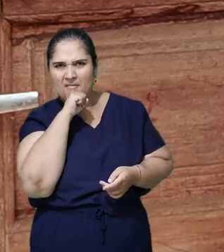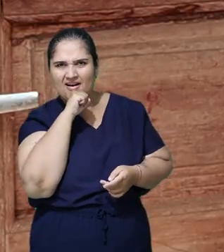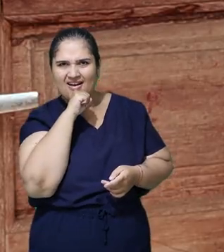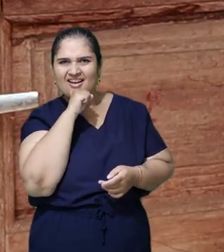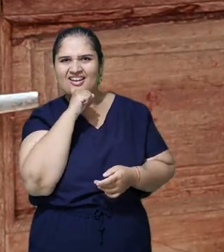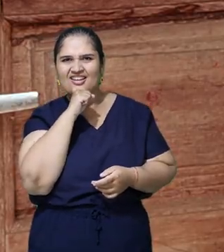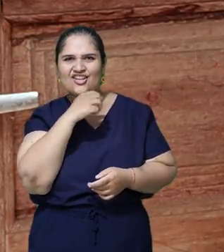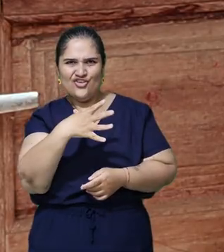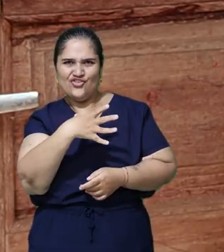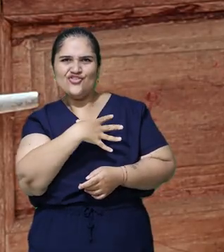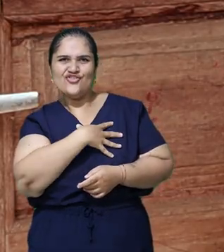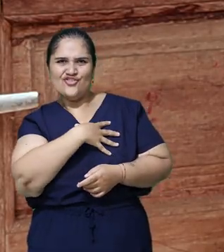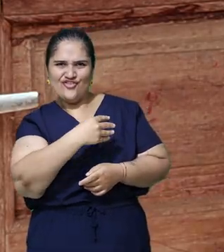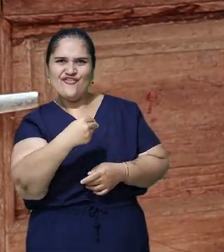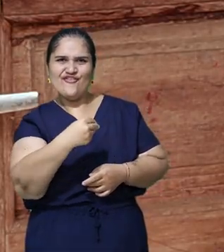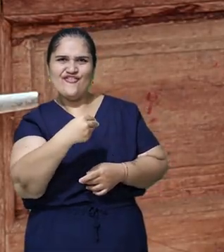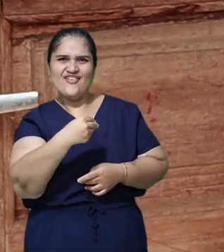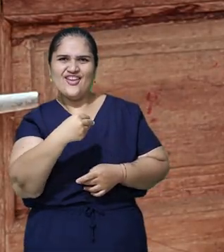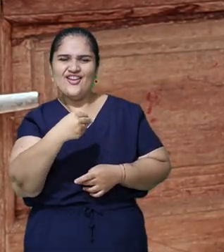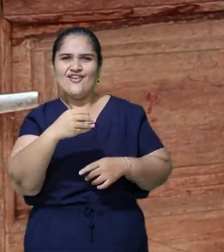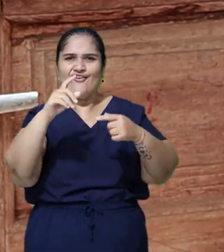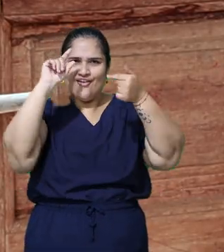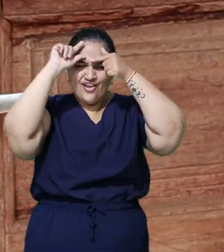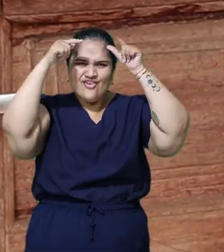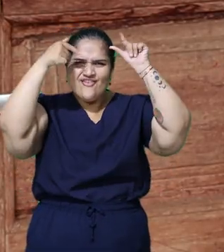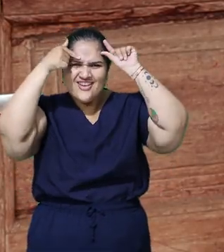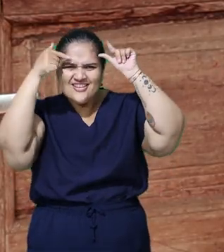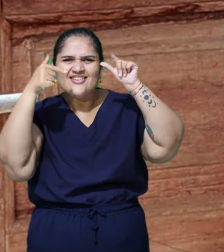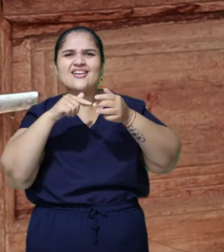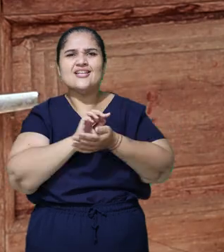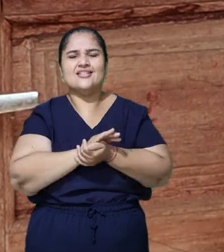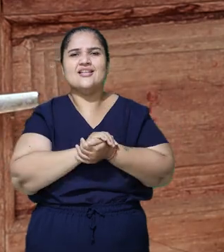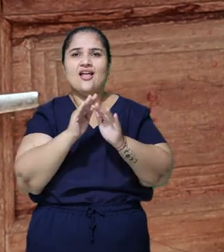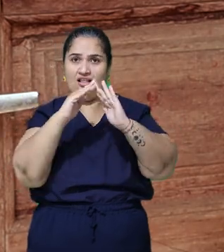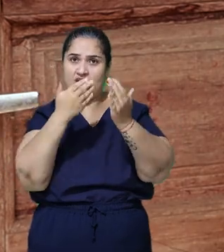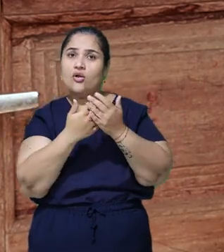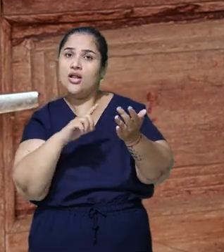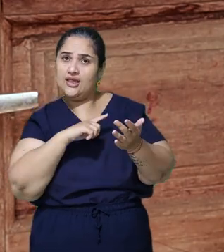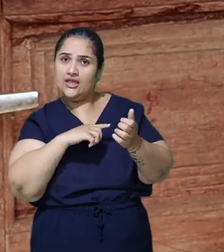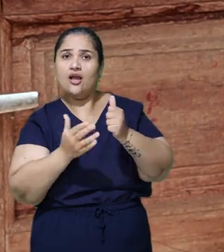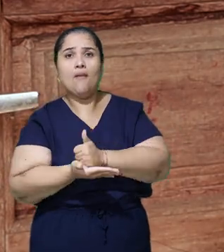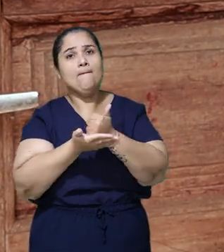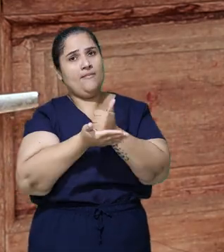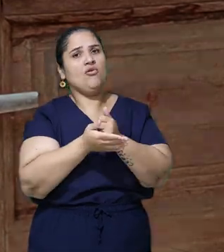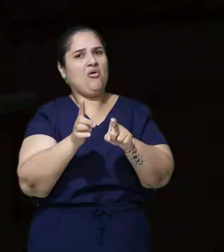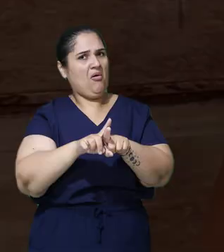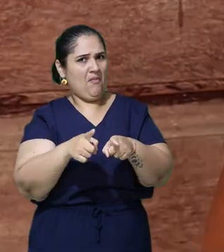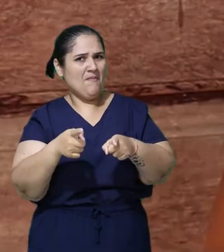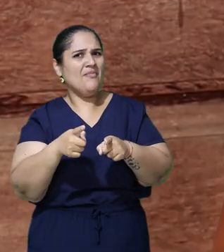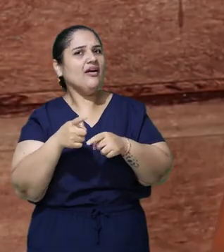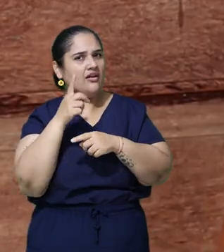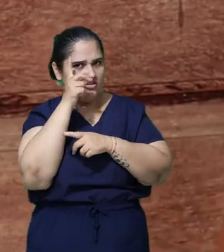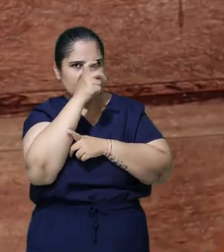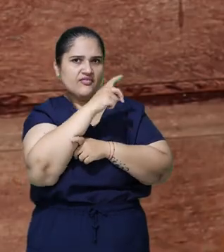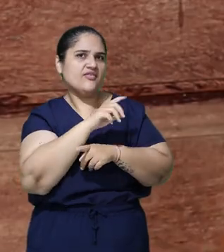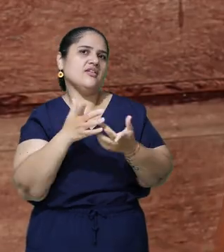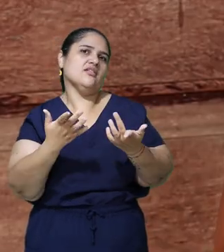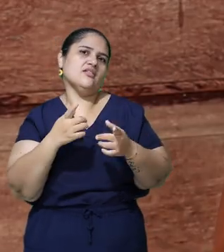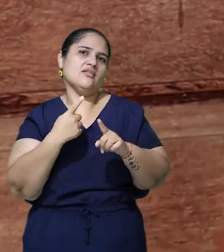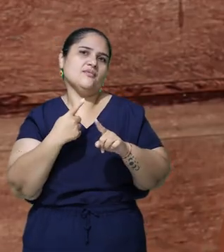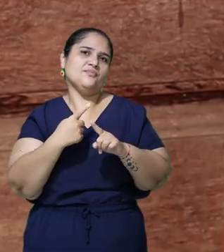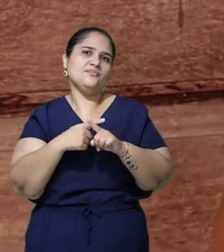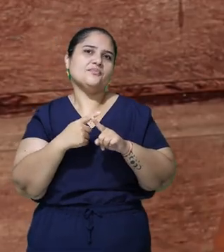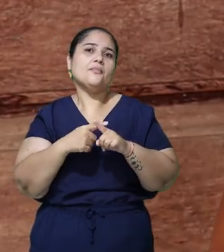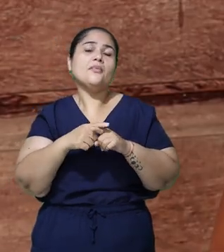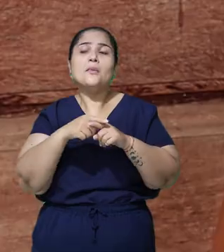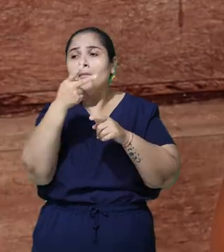sinto. Na escola tem um apoio, mas assim, não muito, porque nem tudo ele come. Ninguém vê de casa, é o que eu